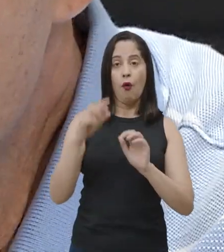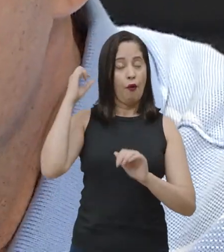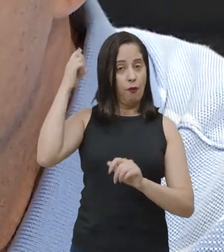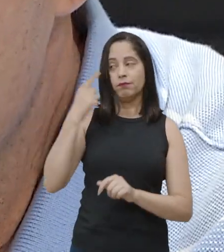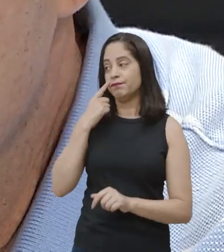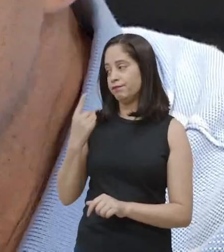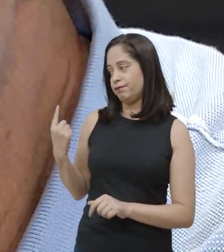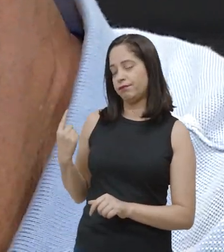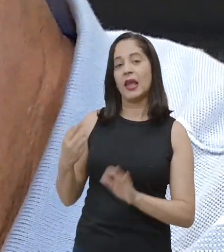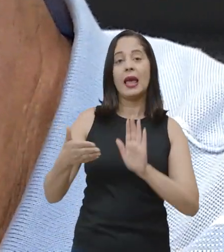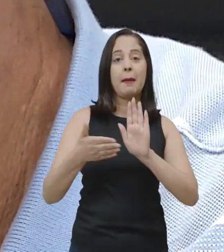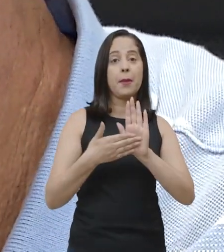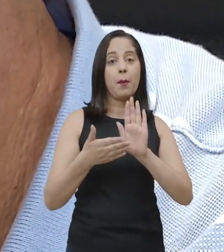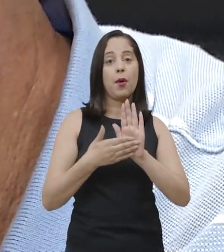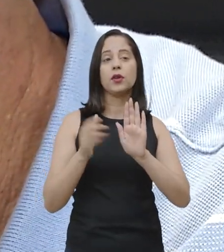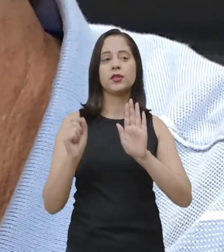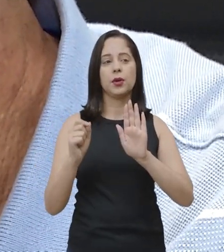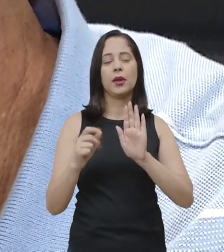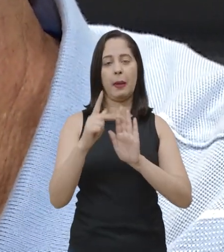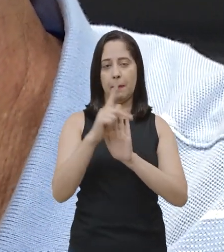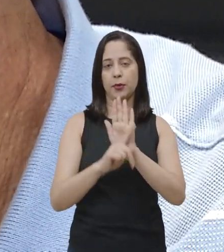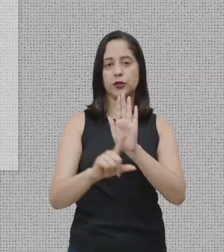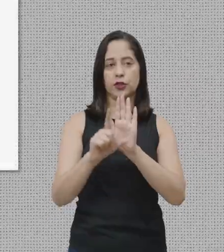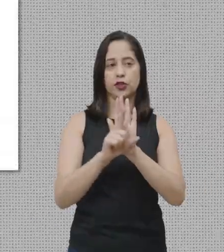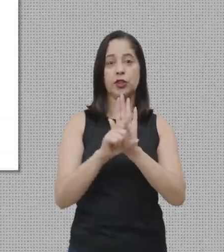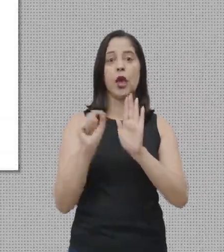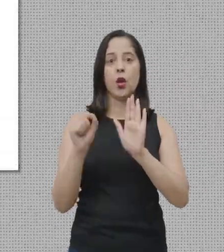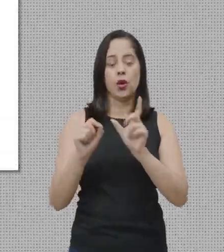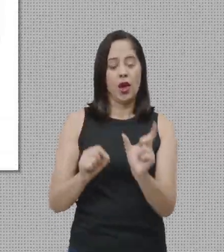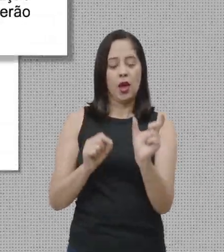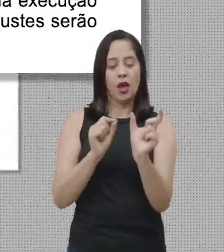o vereador propôs a criação de um projeto de lei